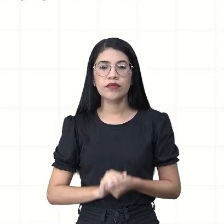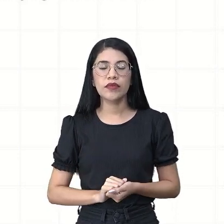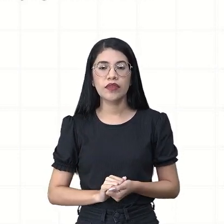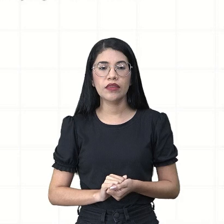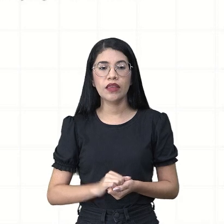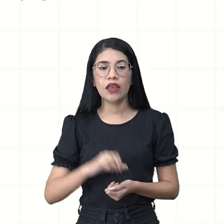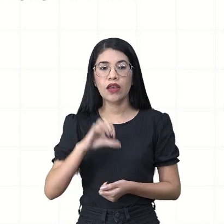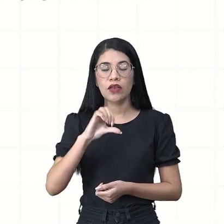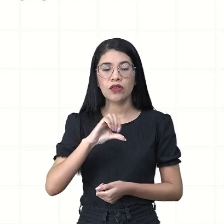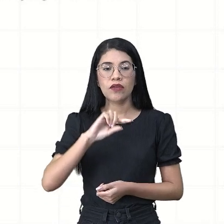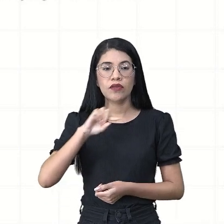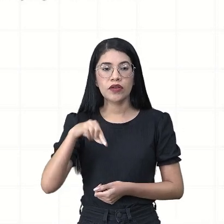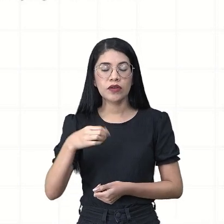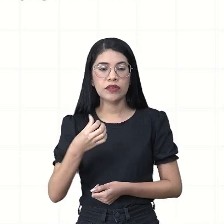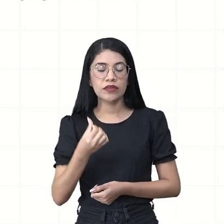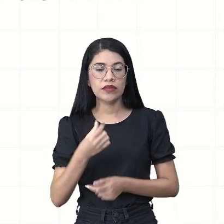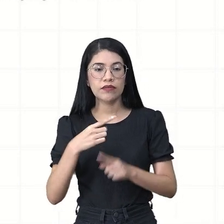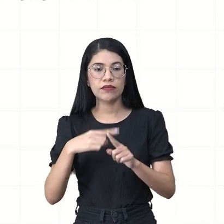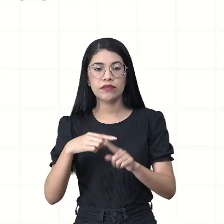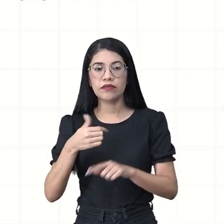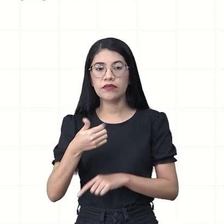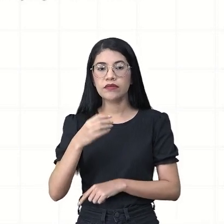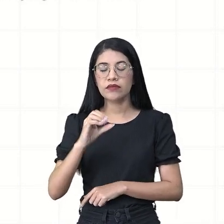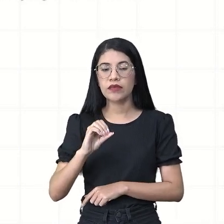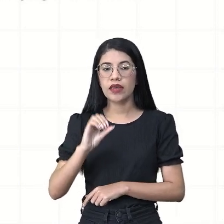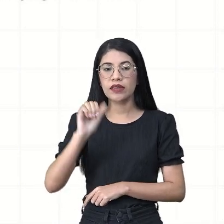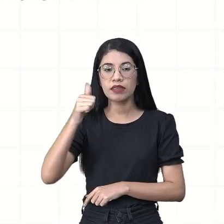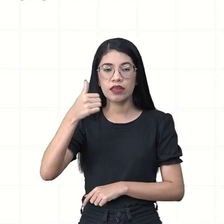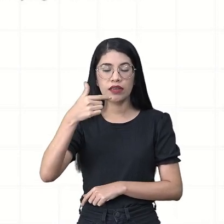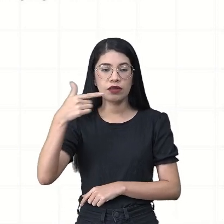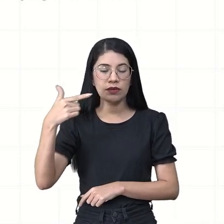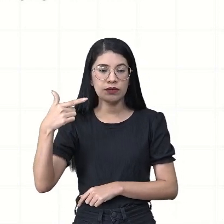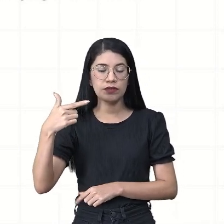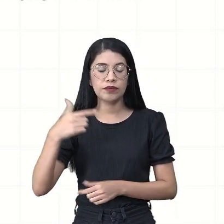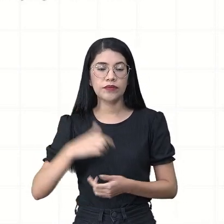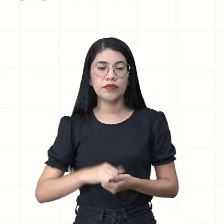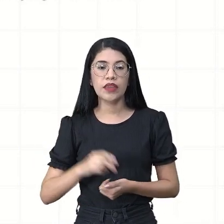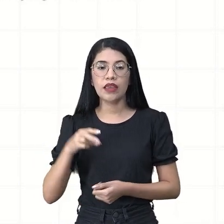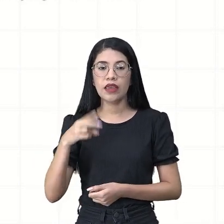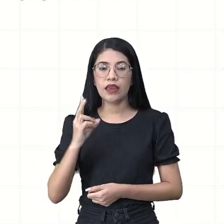a 9,6 vezes 10 elevado a 12